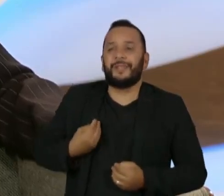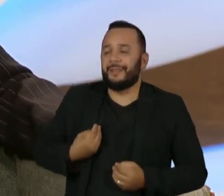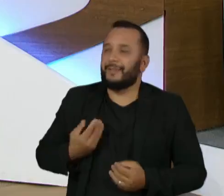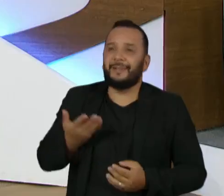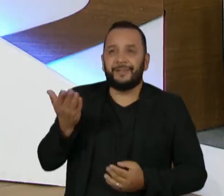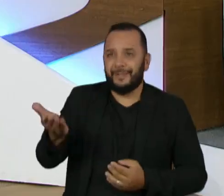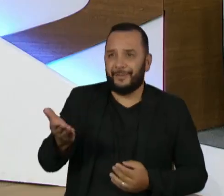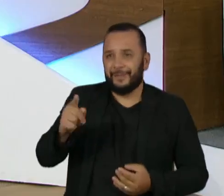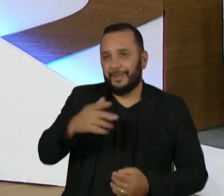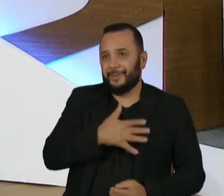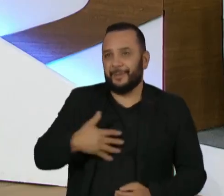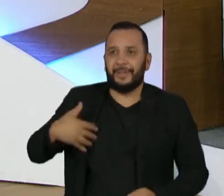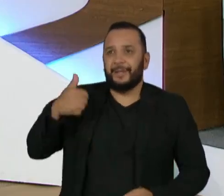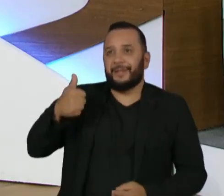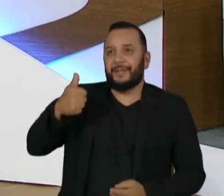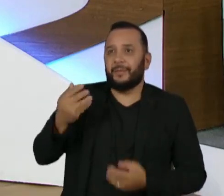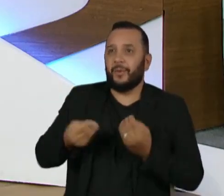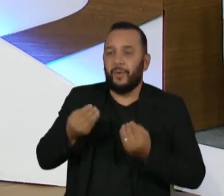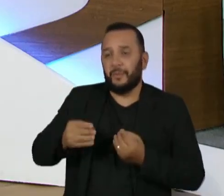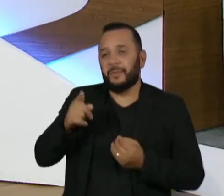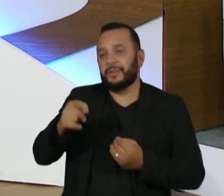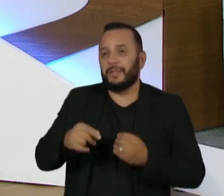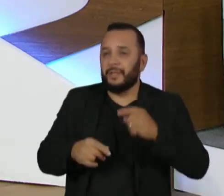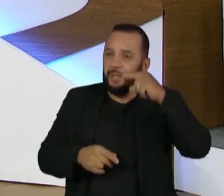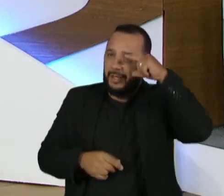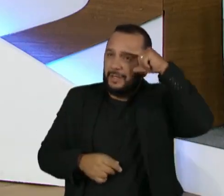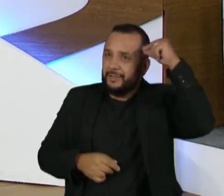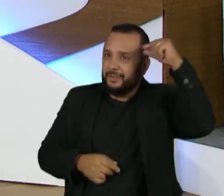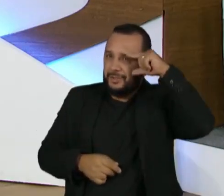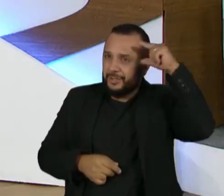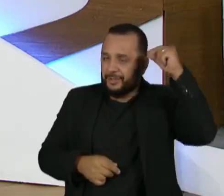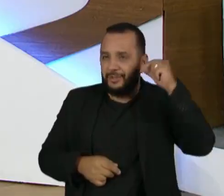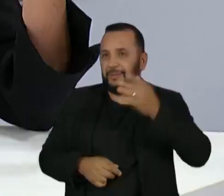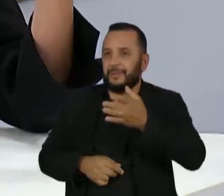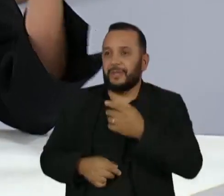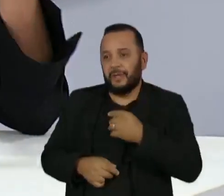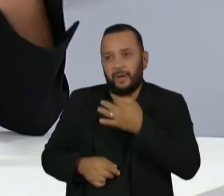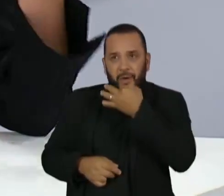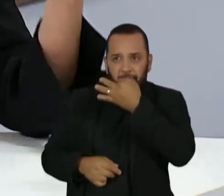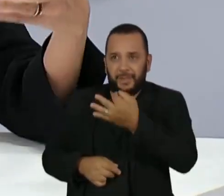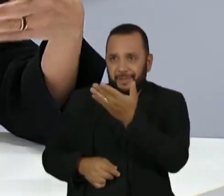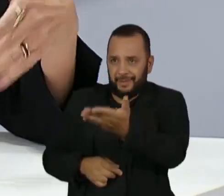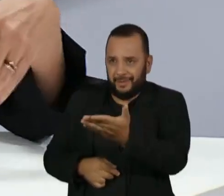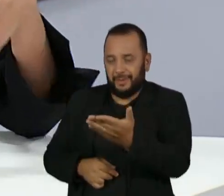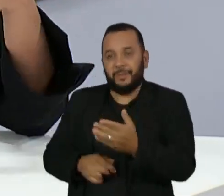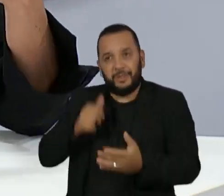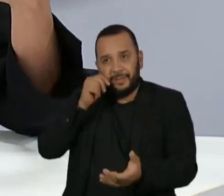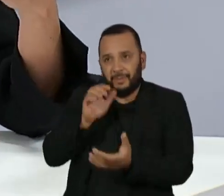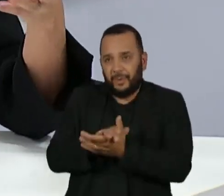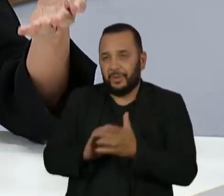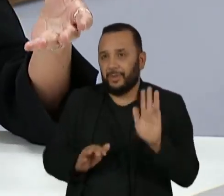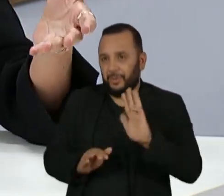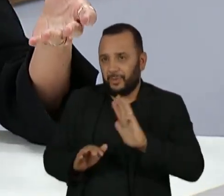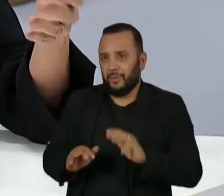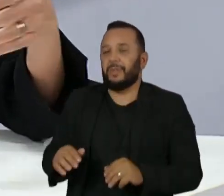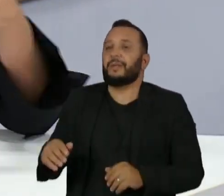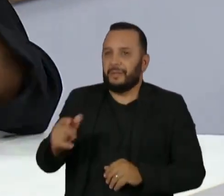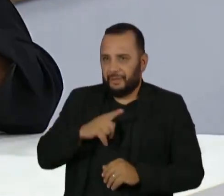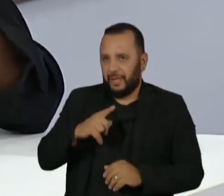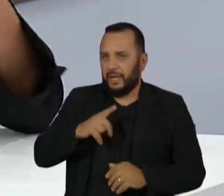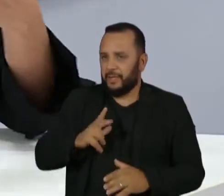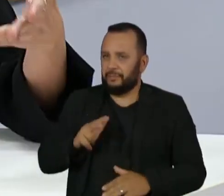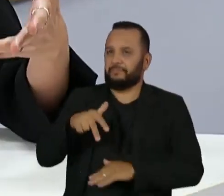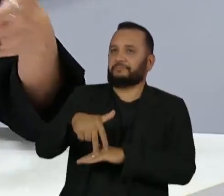mais que que você acha da janja é porque a janja é um estilo de com muita personalidade vem sendo até criticada